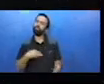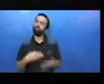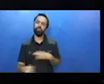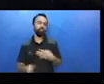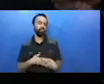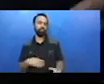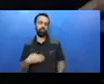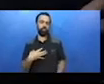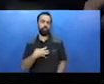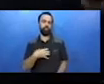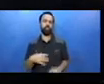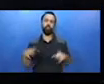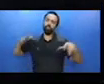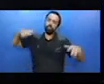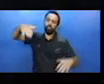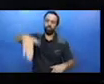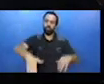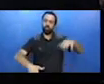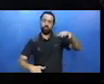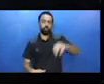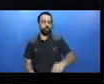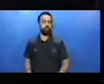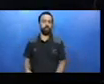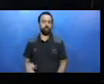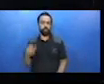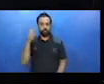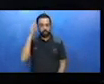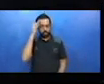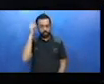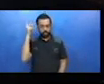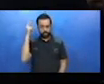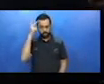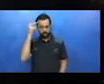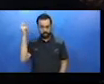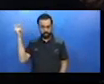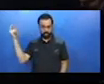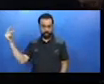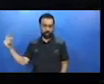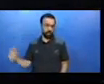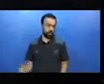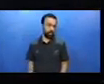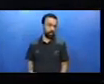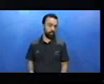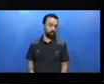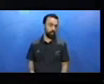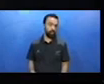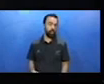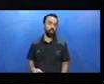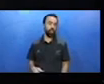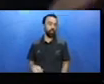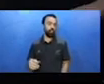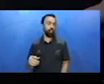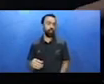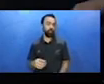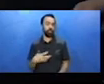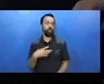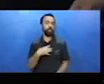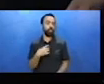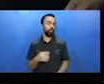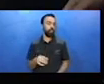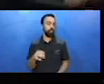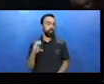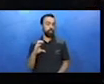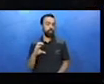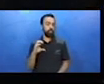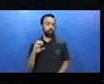nado que ele pode fazer. O mais comum e talvez o mais rápido de ser utilizado é o estilo crawl, que é o estilo